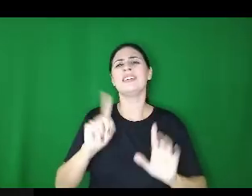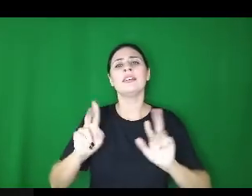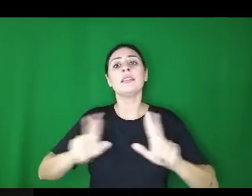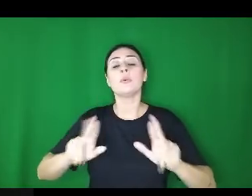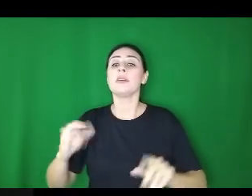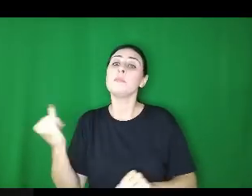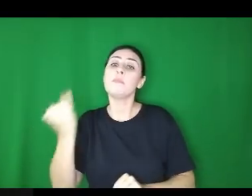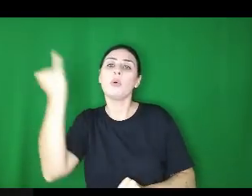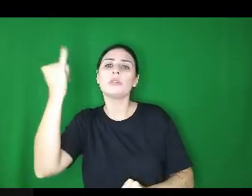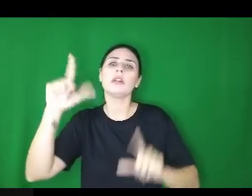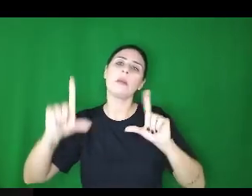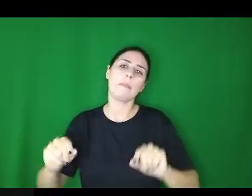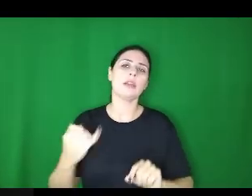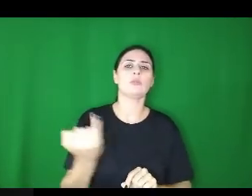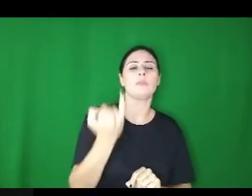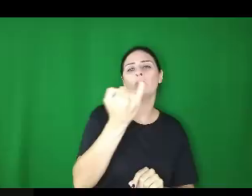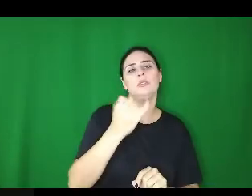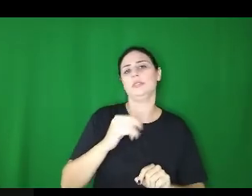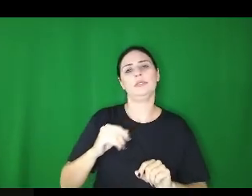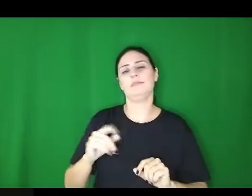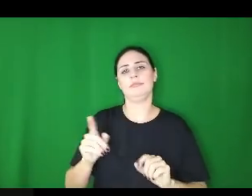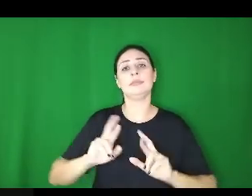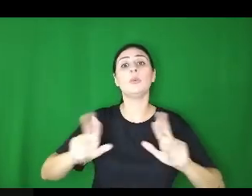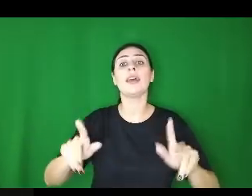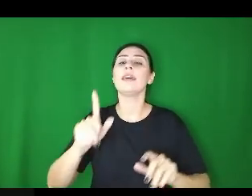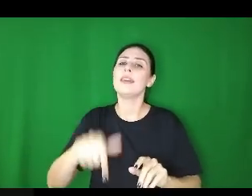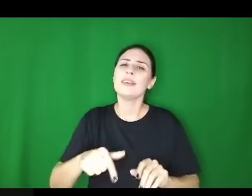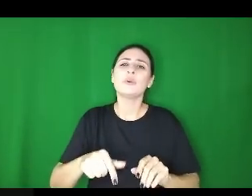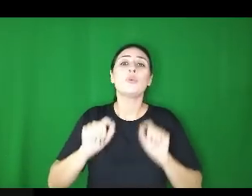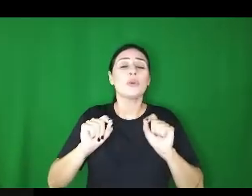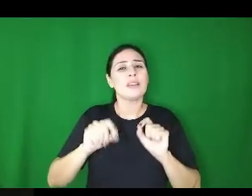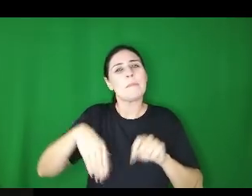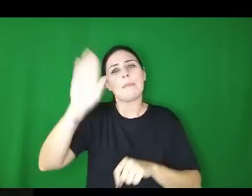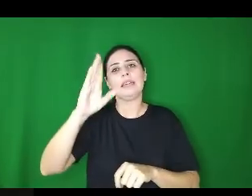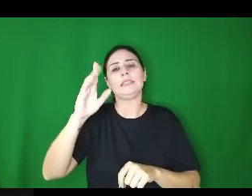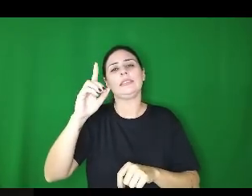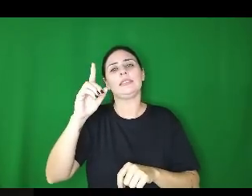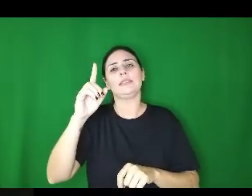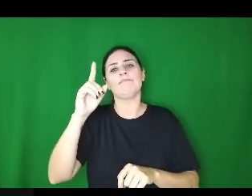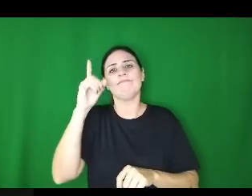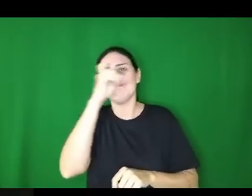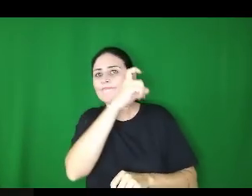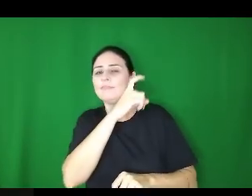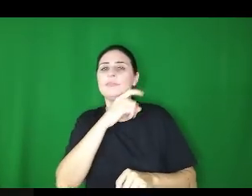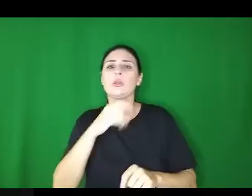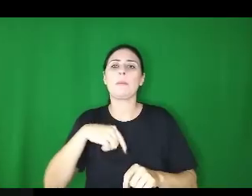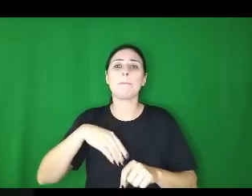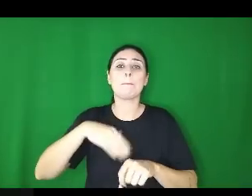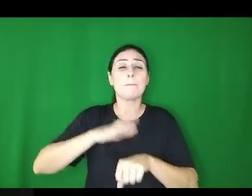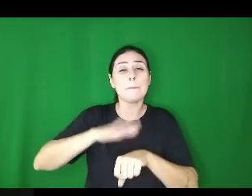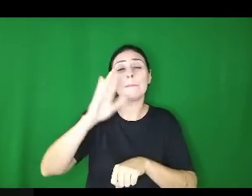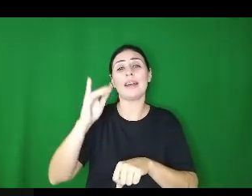priorizar. Uns em detrimento do outro pelo tempo, enfim, não cabe tudo no mesmo, não adianta a gente se